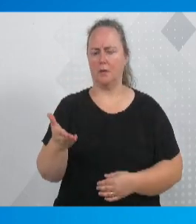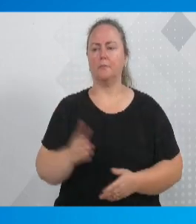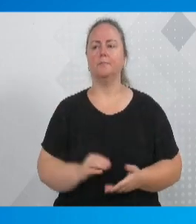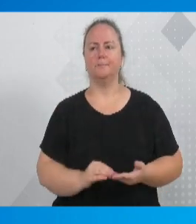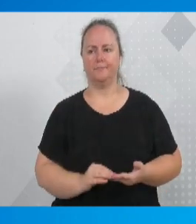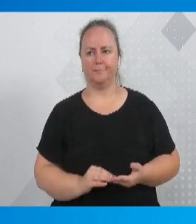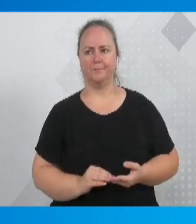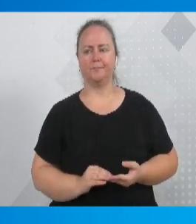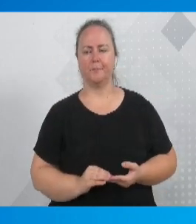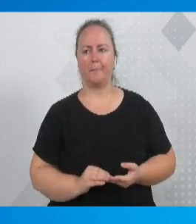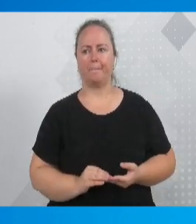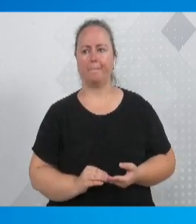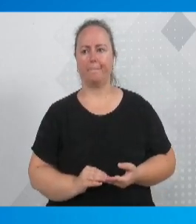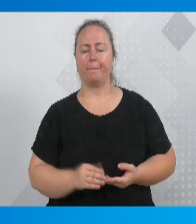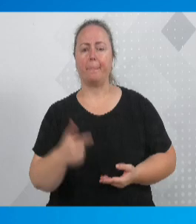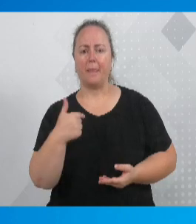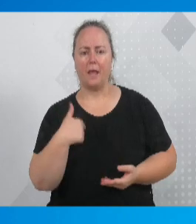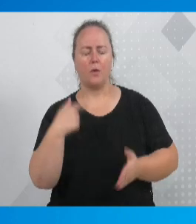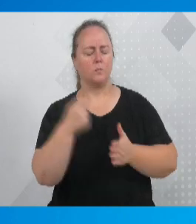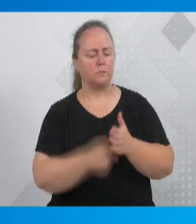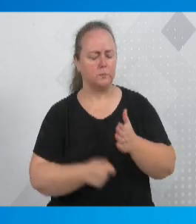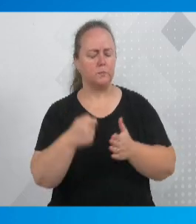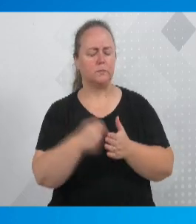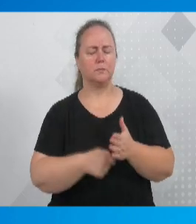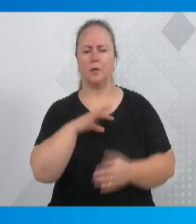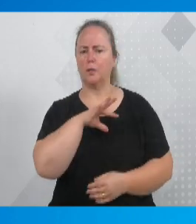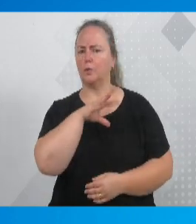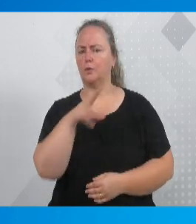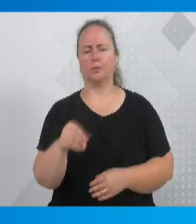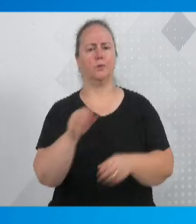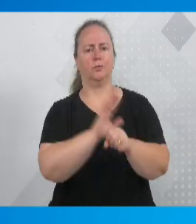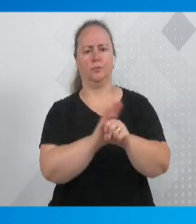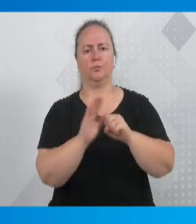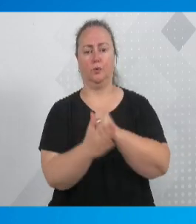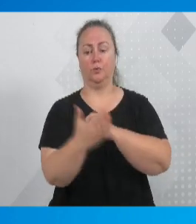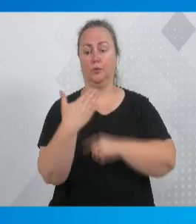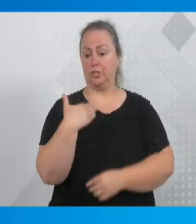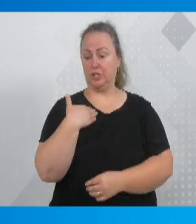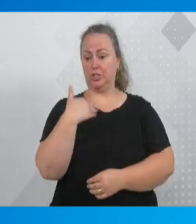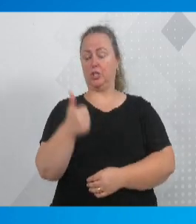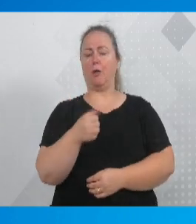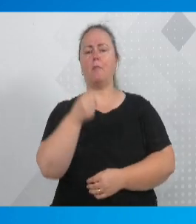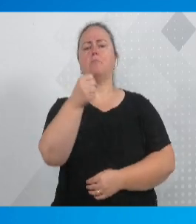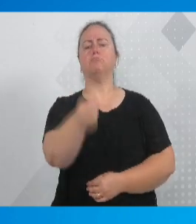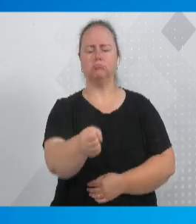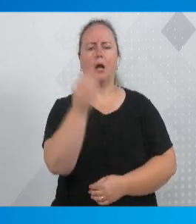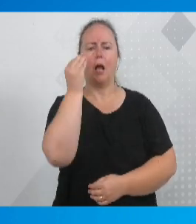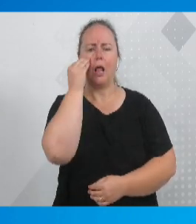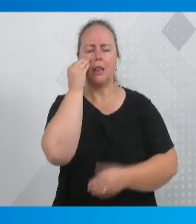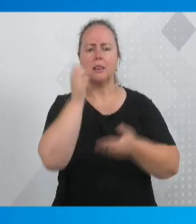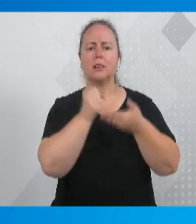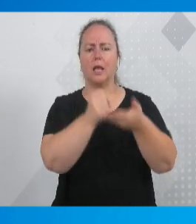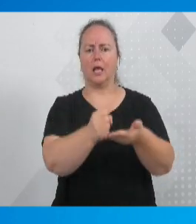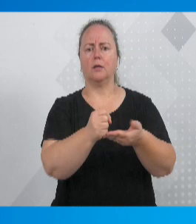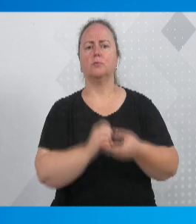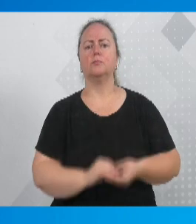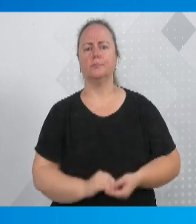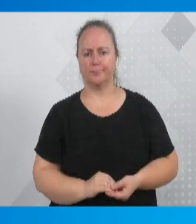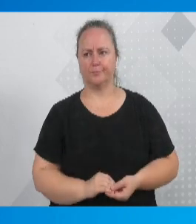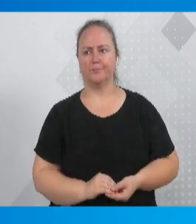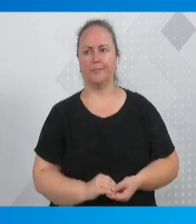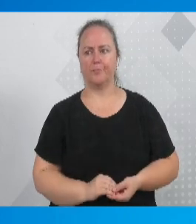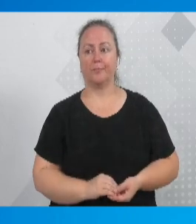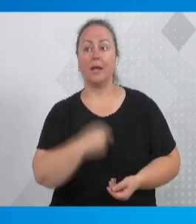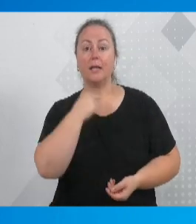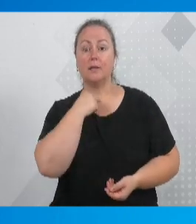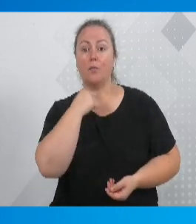encaminhamento então luto por todos os bairros onde chamo esse Vereador esse Vereador eh tenta ajudar não posso fazer encampamento de